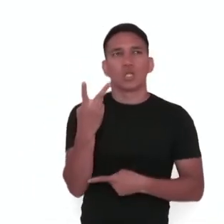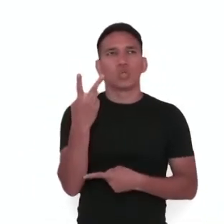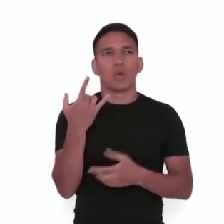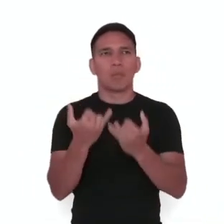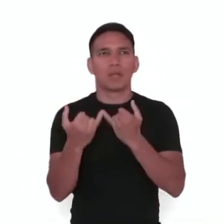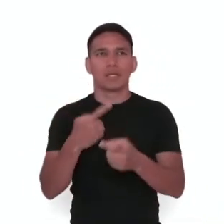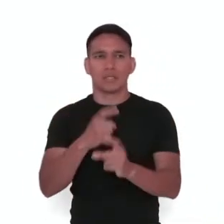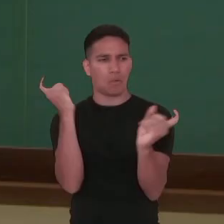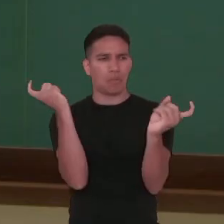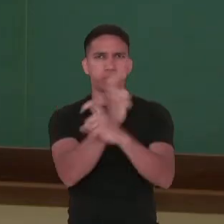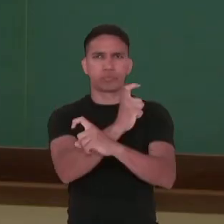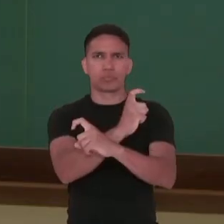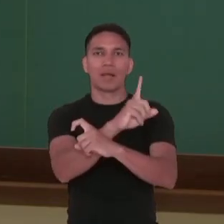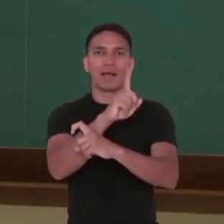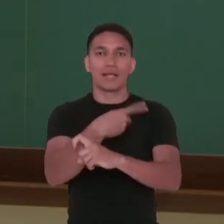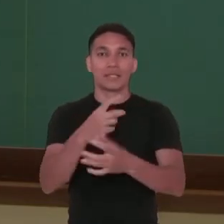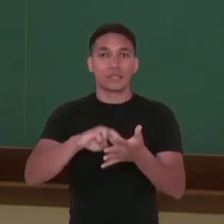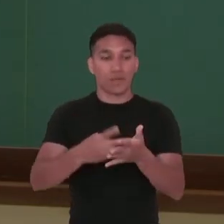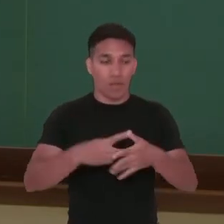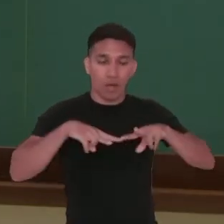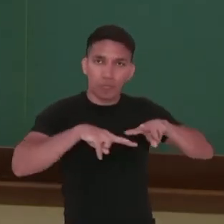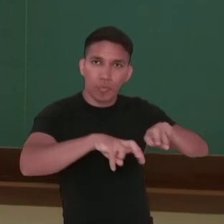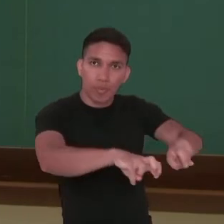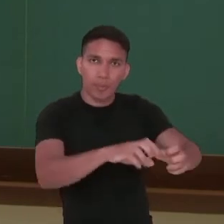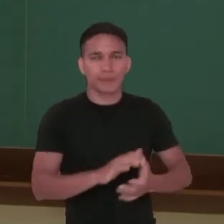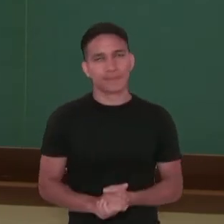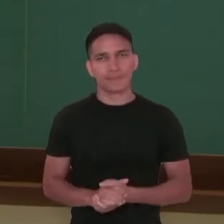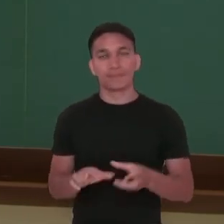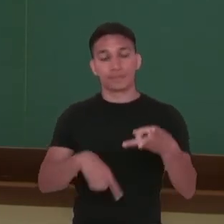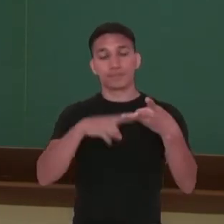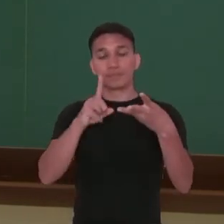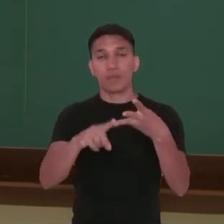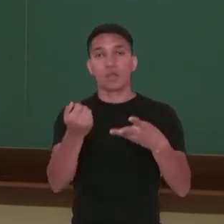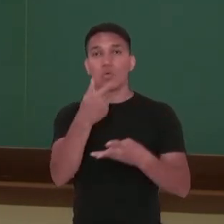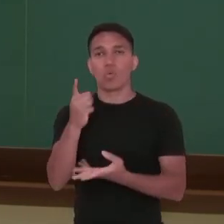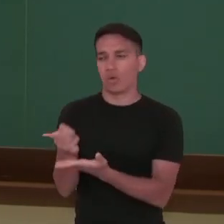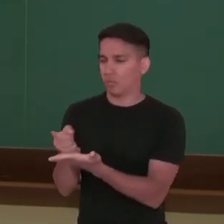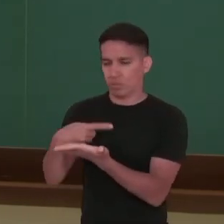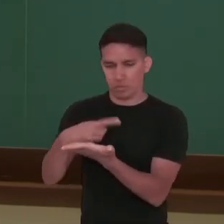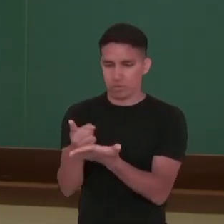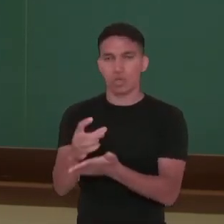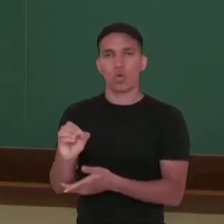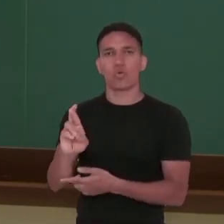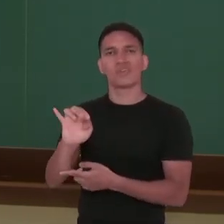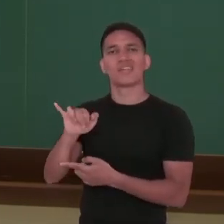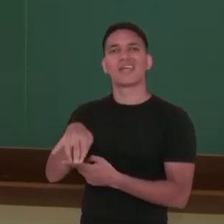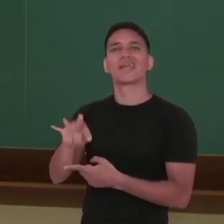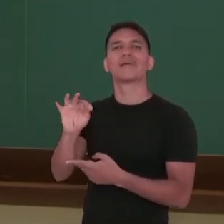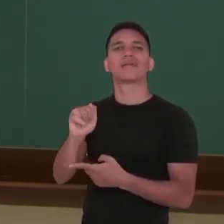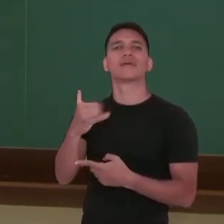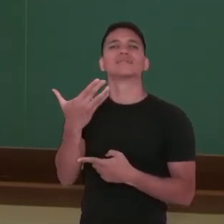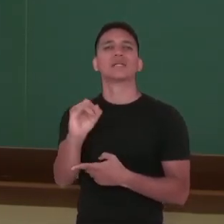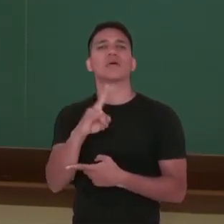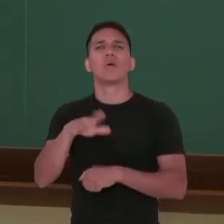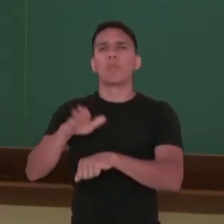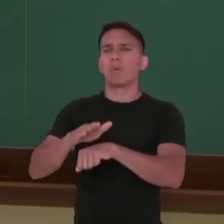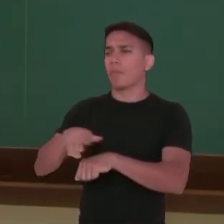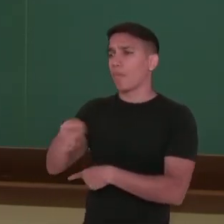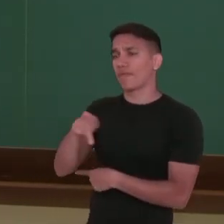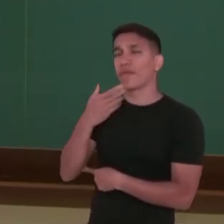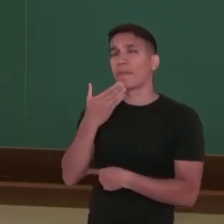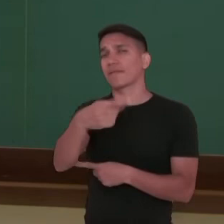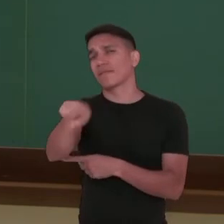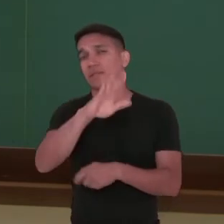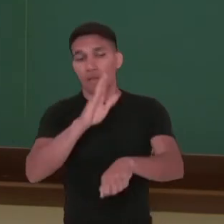machadinhos, mineração, e assim por diante. E a orientação. Quando um professor pede para você orientar determinado mapa, é